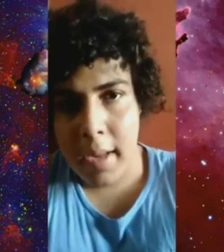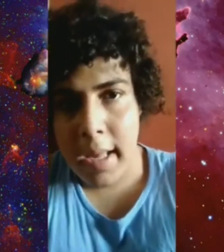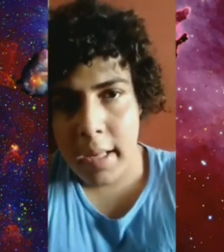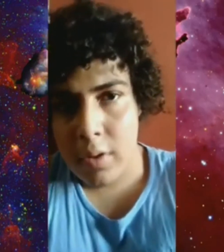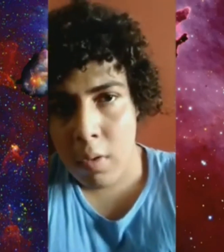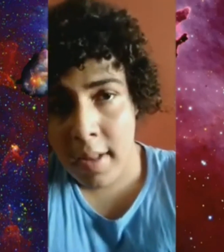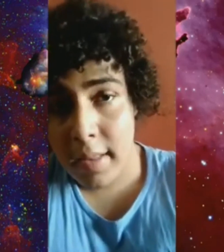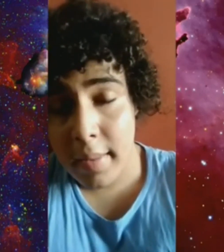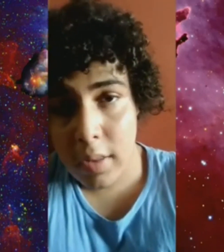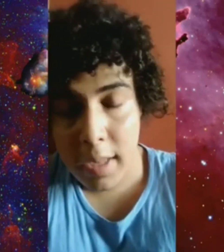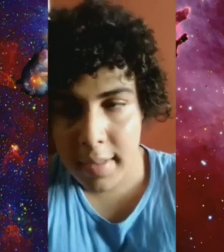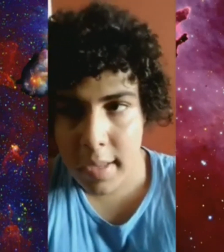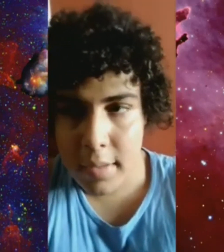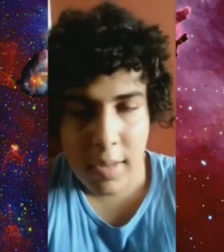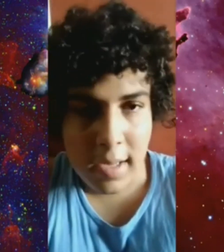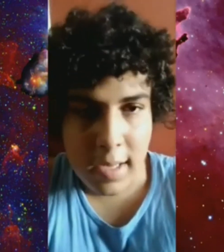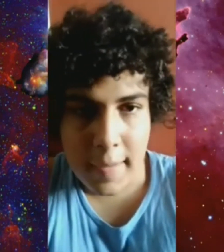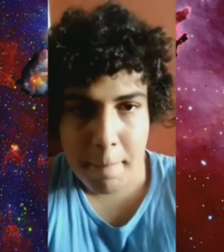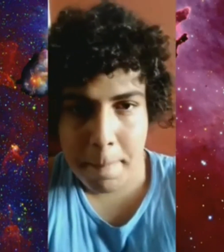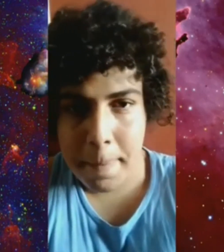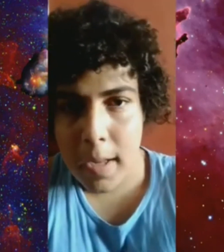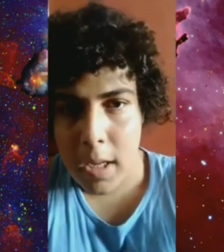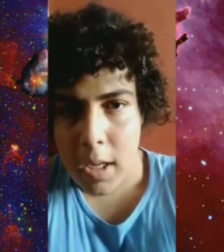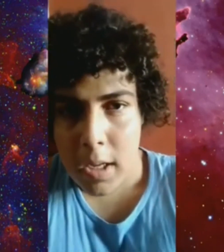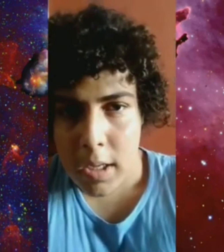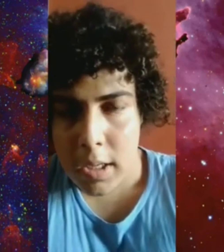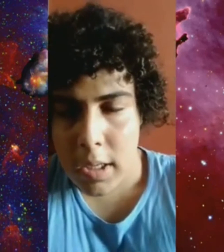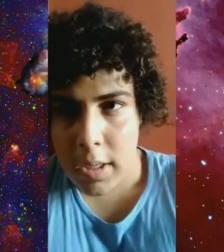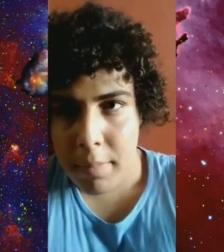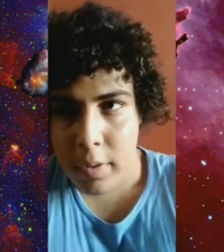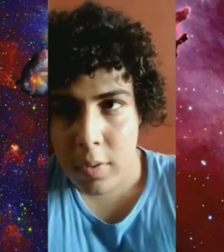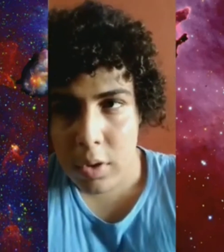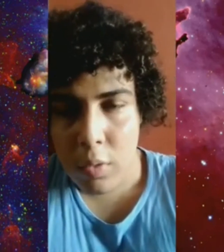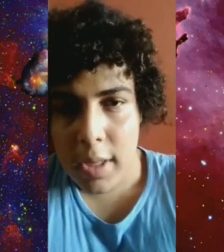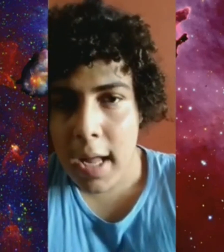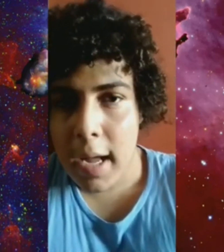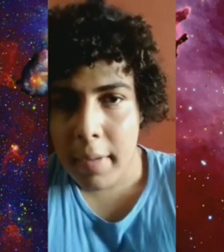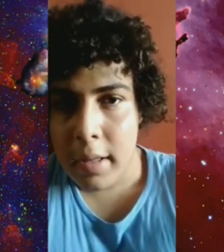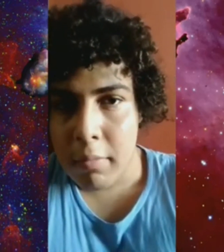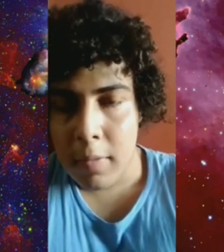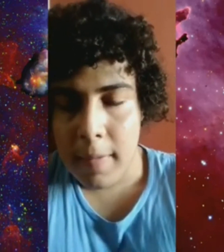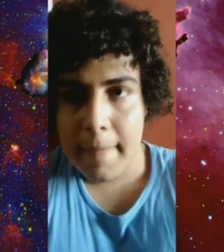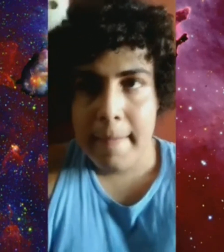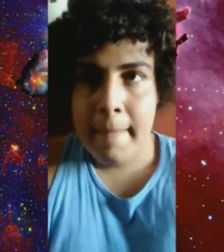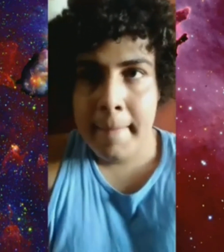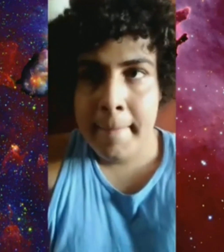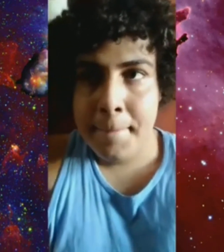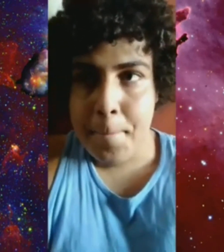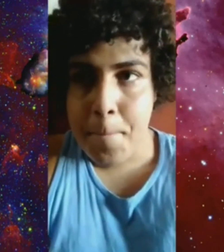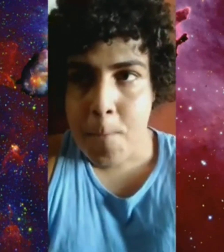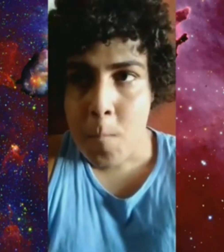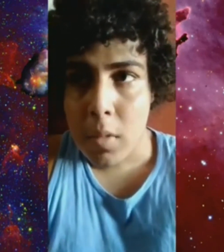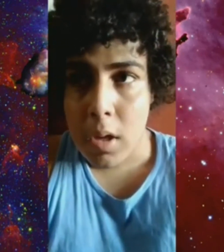desenho também, toco bateria, só que a bateria não tá aqui. E por enquanto toco guitarra mesmo.